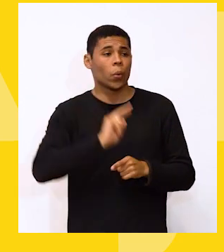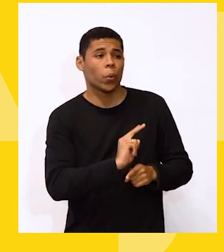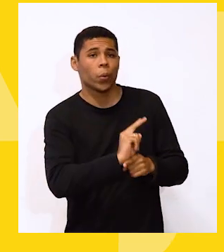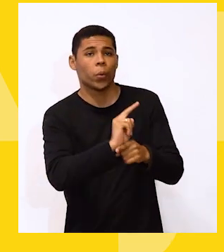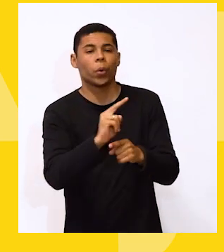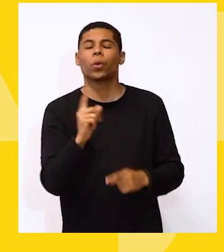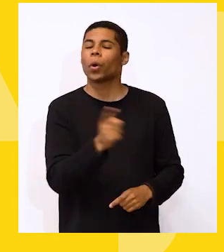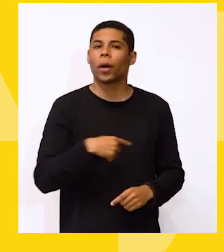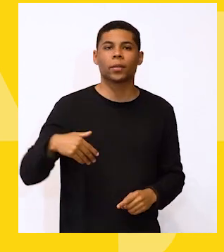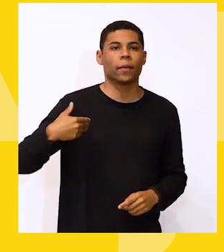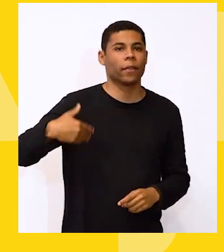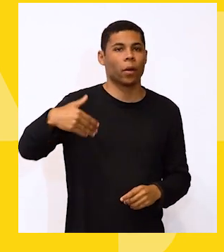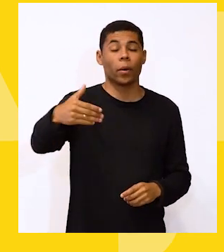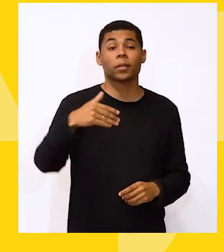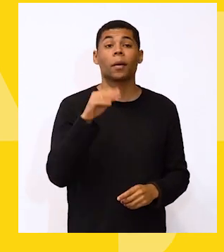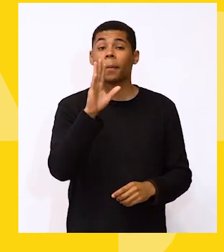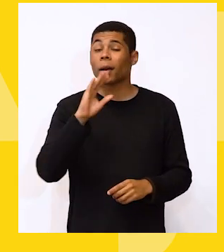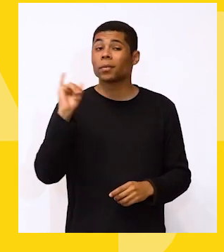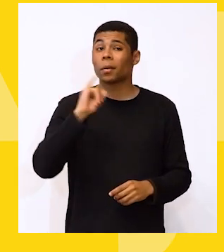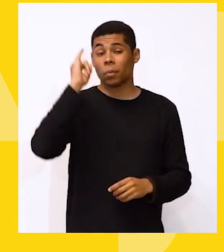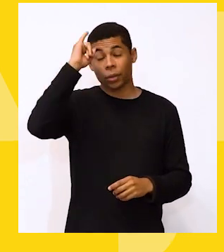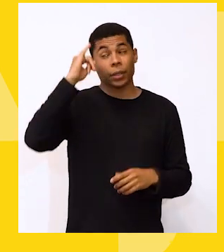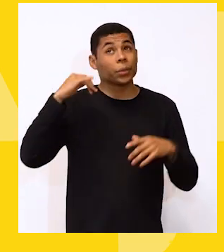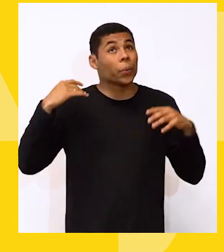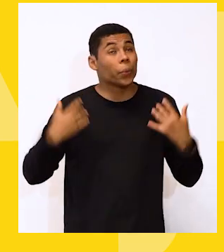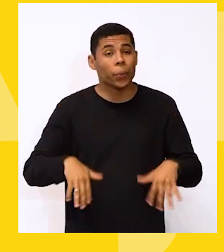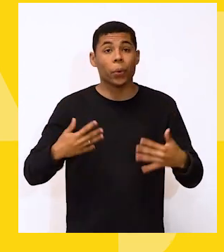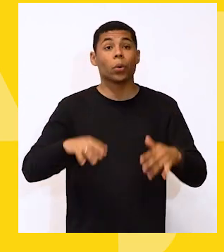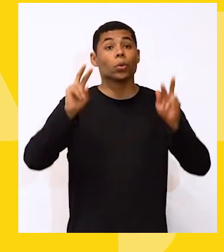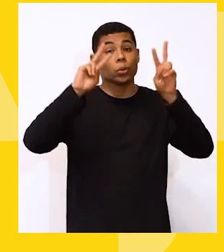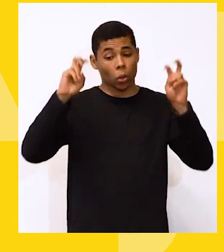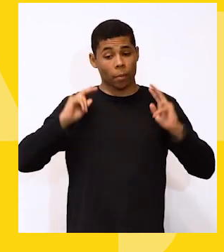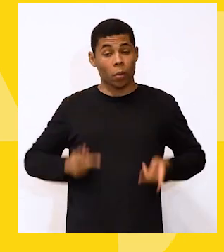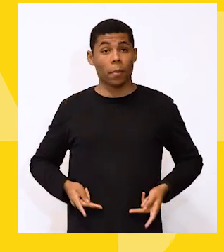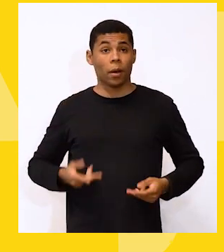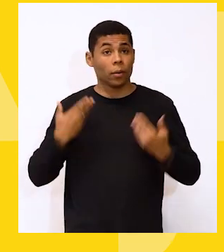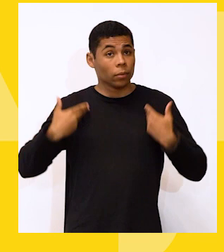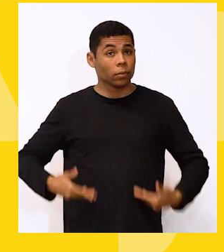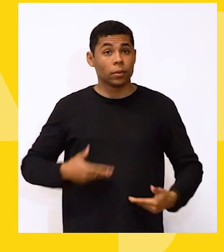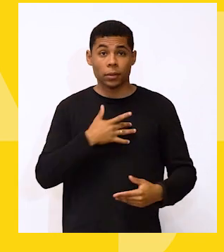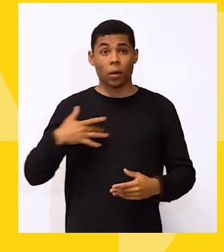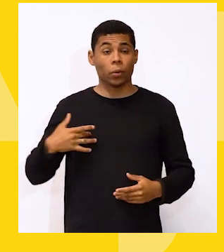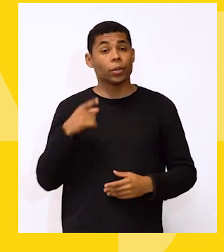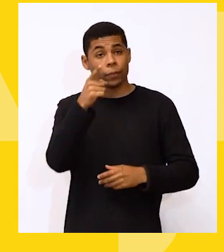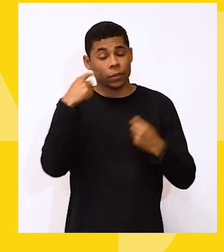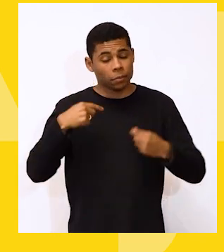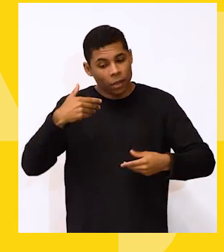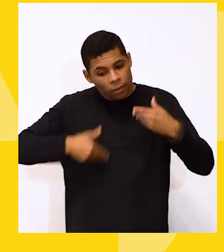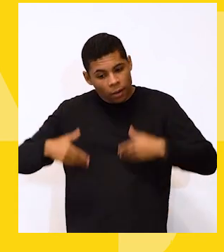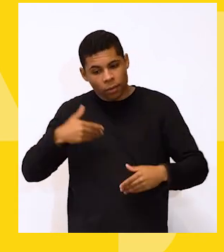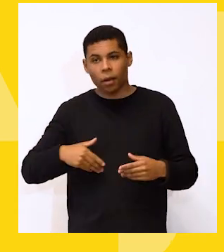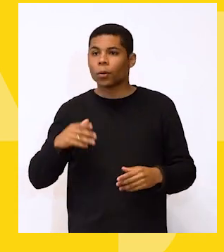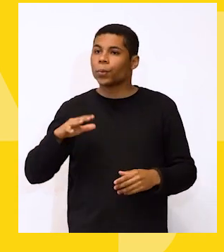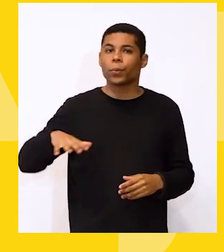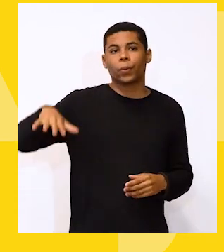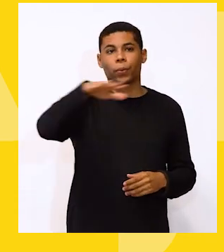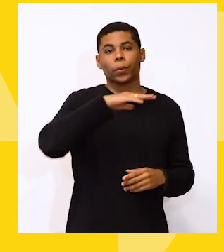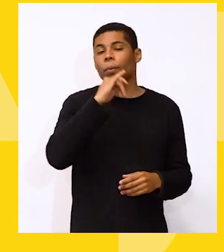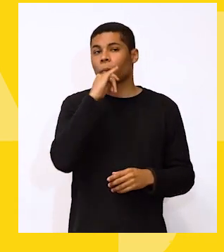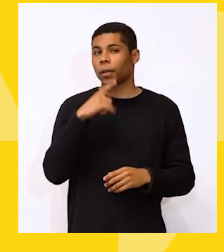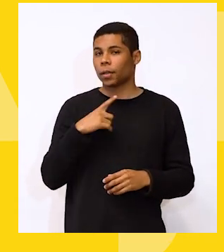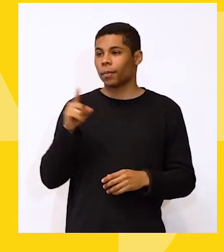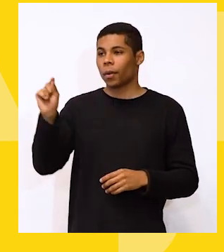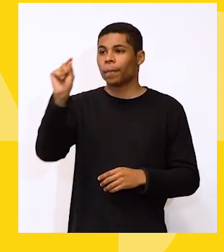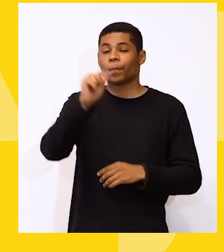com frequência mas tem um impacto muito grande na saúde humana então a saúde tem que ser tratada de uma forma geral né então tem colegas